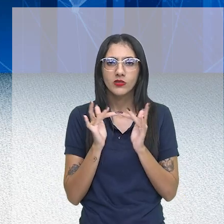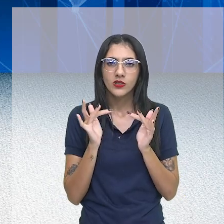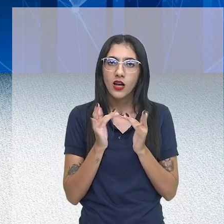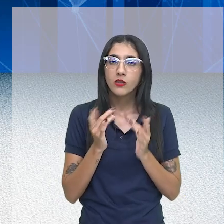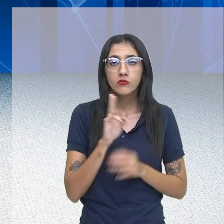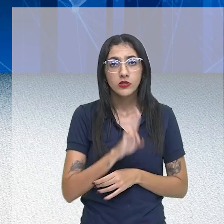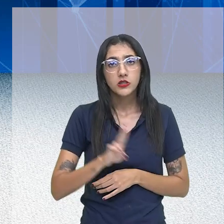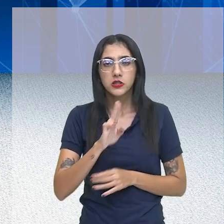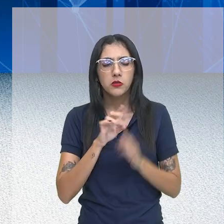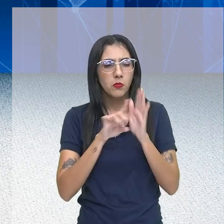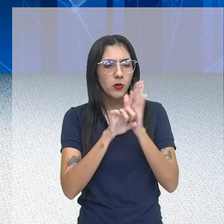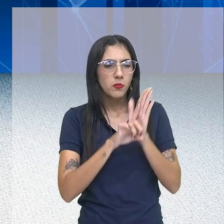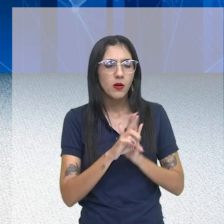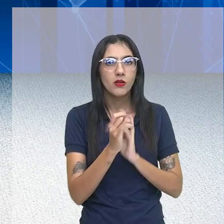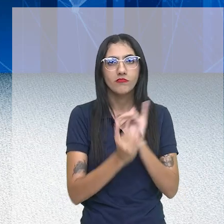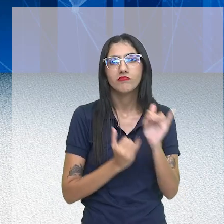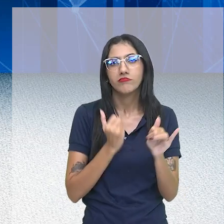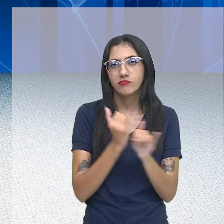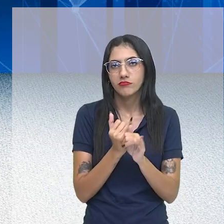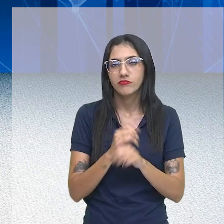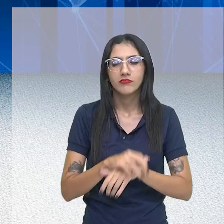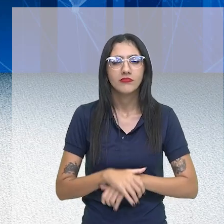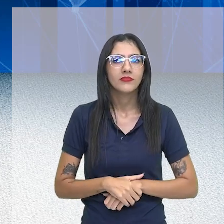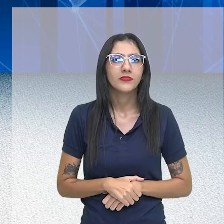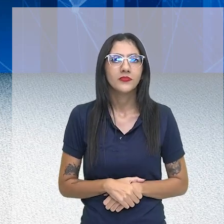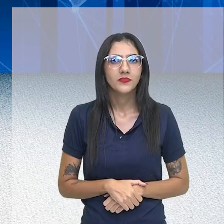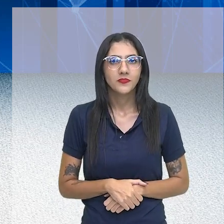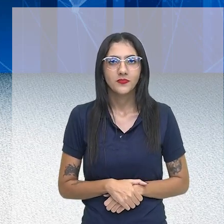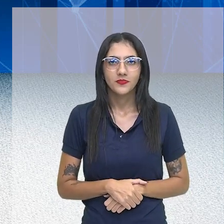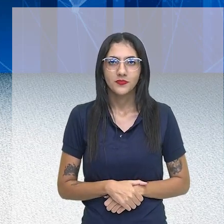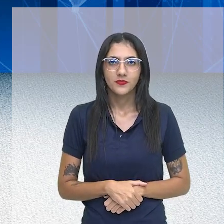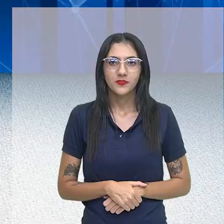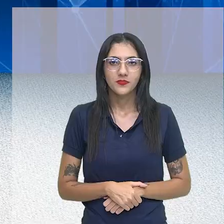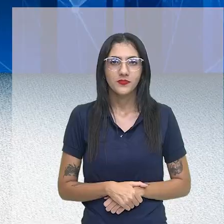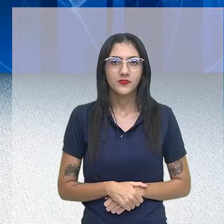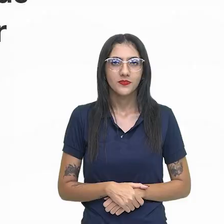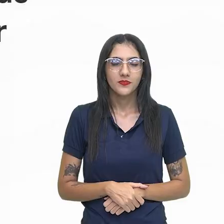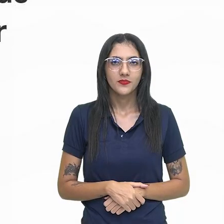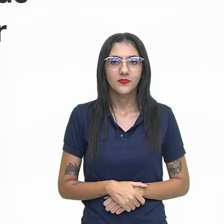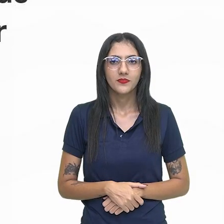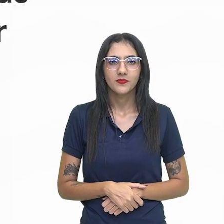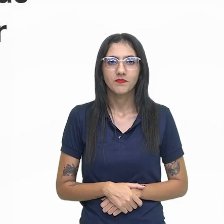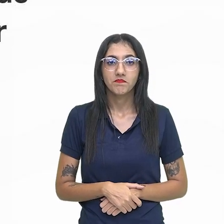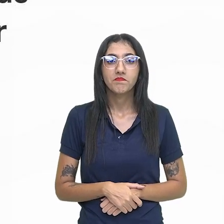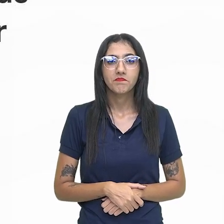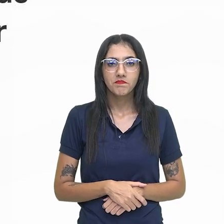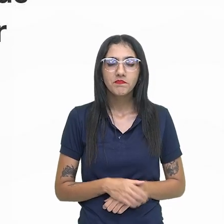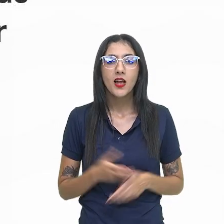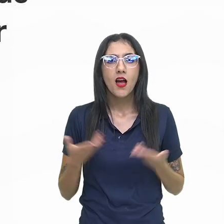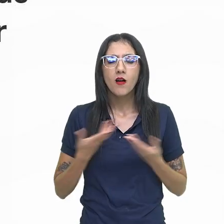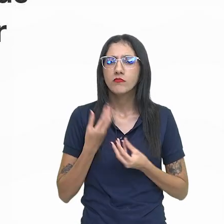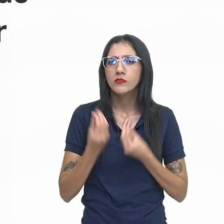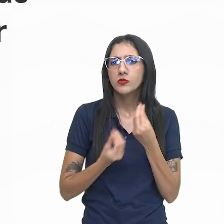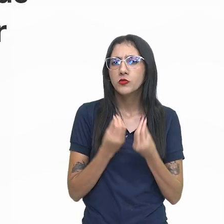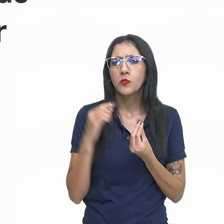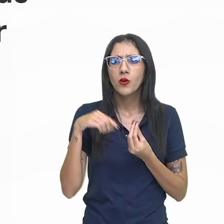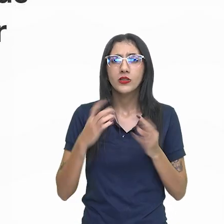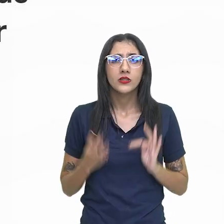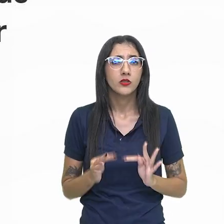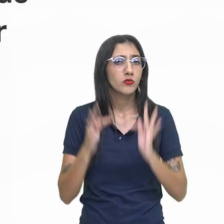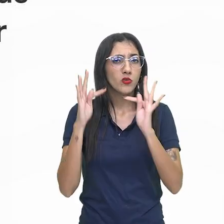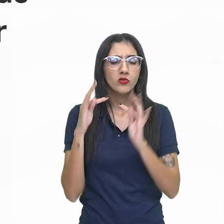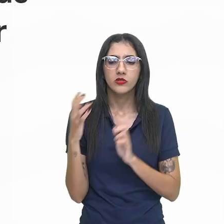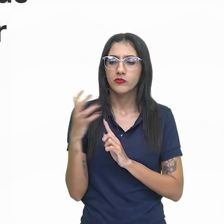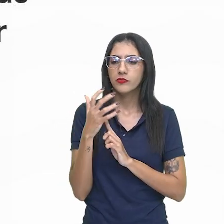da internet, né? Muito bem. Agora vamos falar sobre o impacto no lazer. Como é que a tecnologia